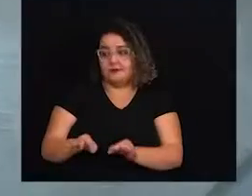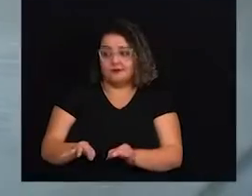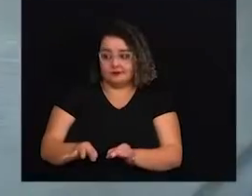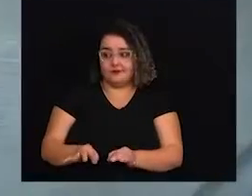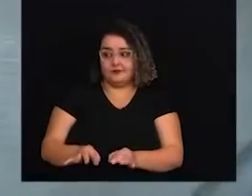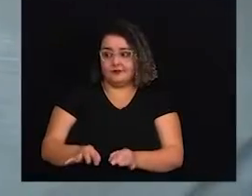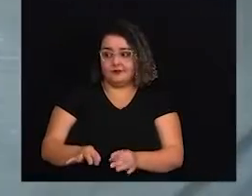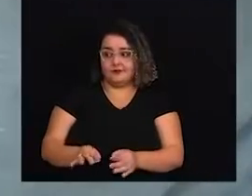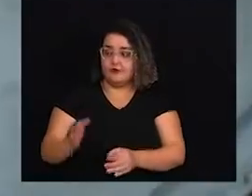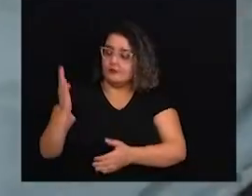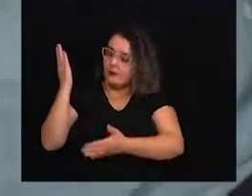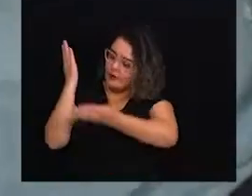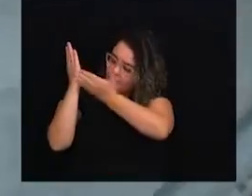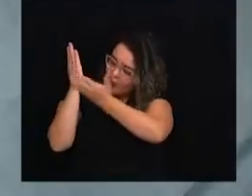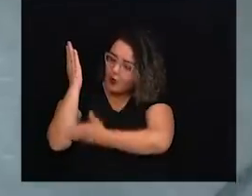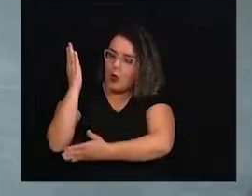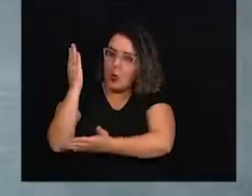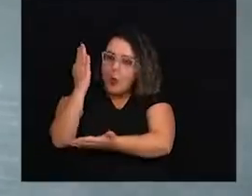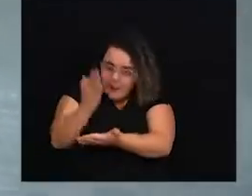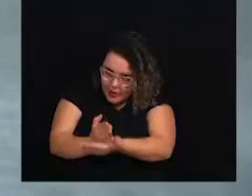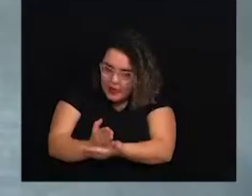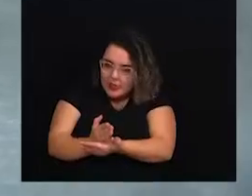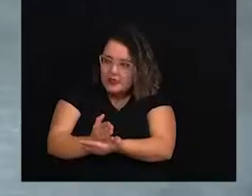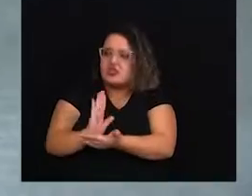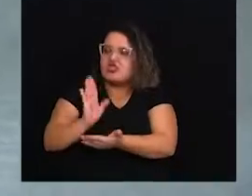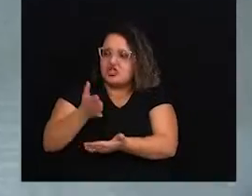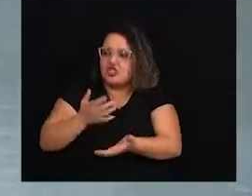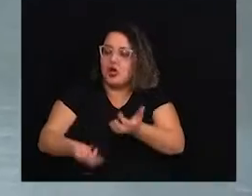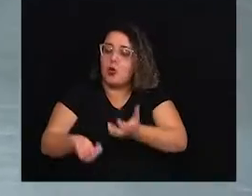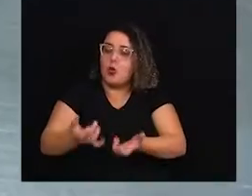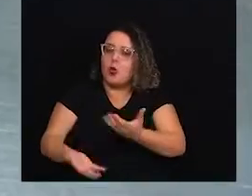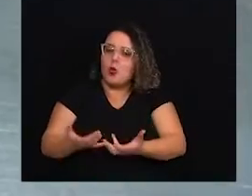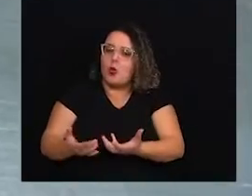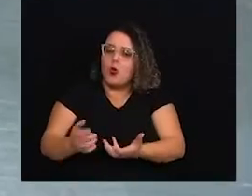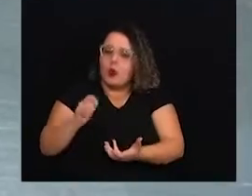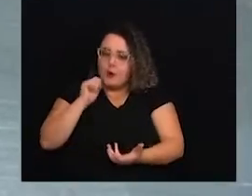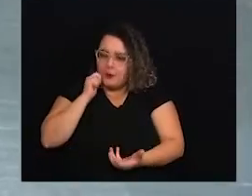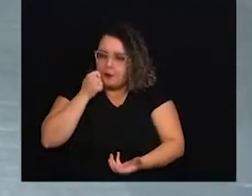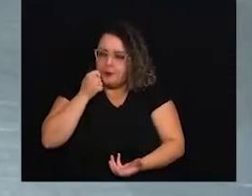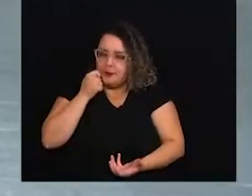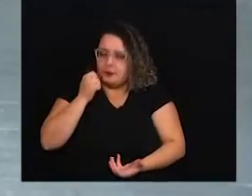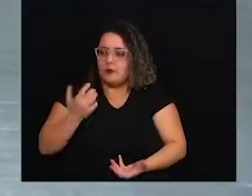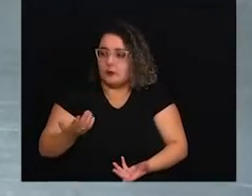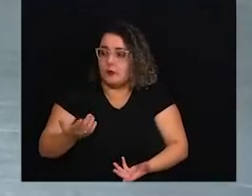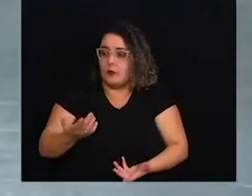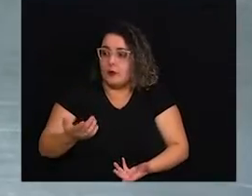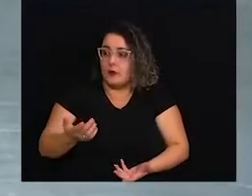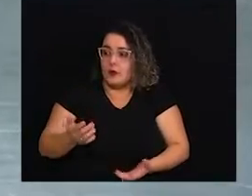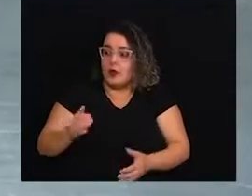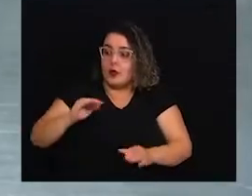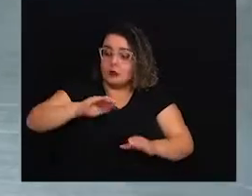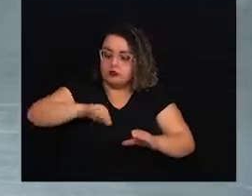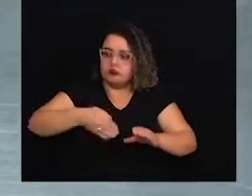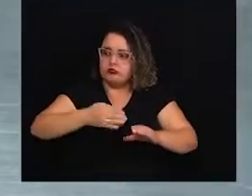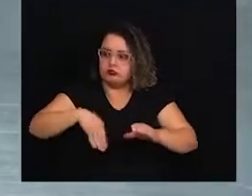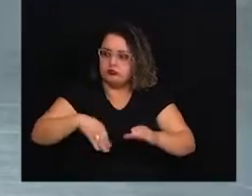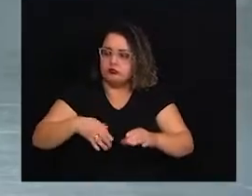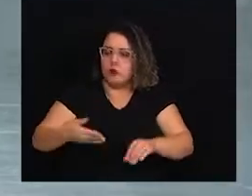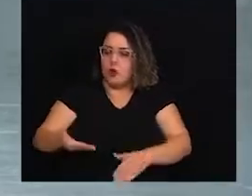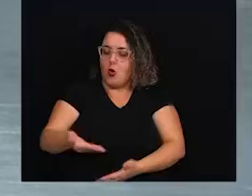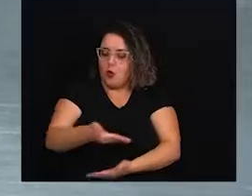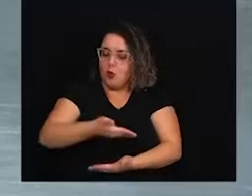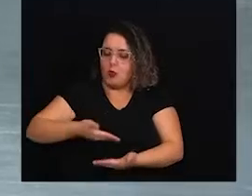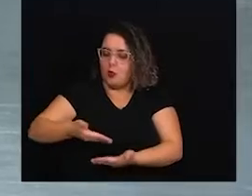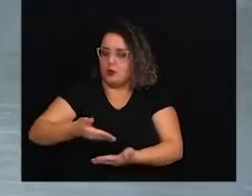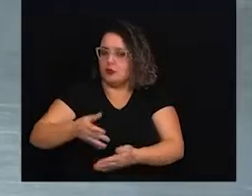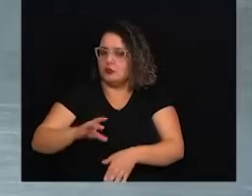Para montar, você vai pegar o meio abacaxi, que você já cozinhou ele, para tirar o amargor, e aí vai